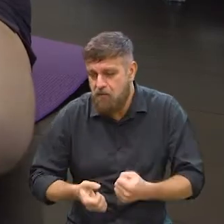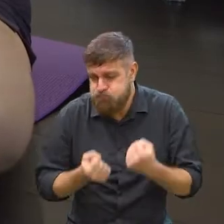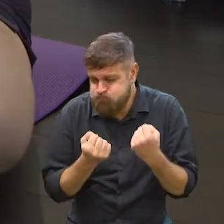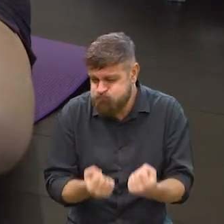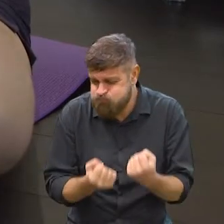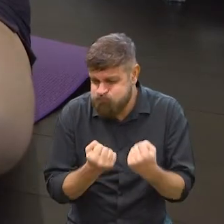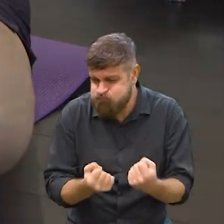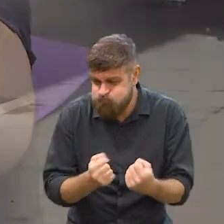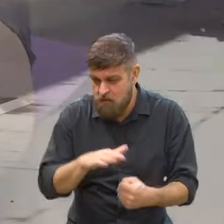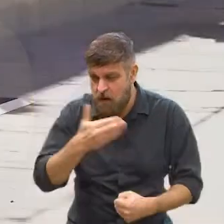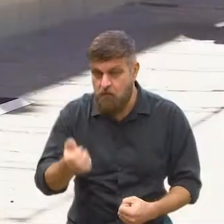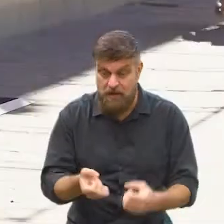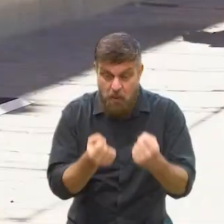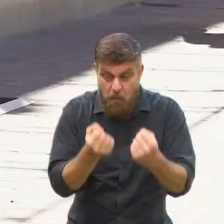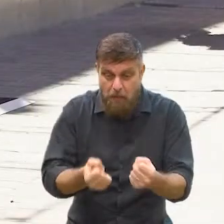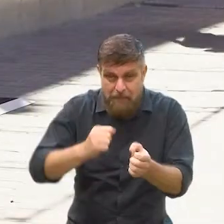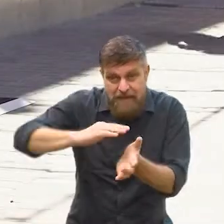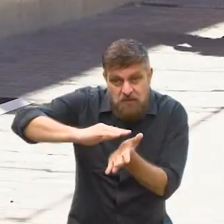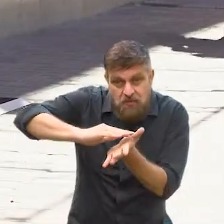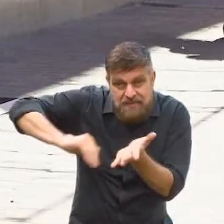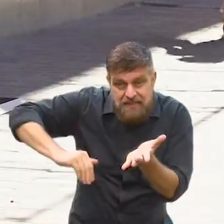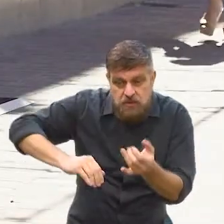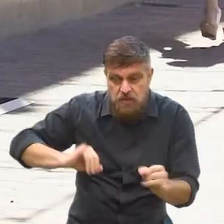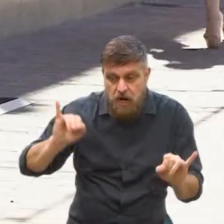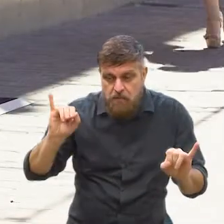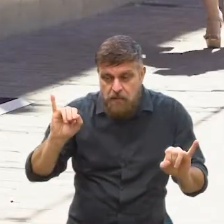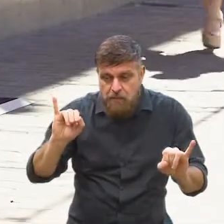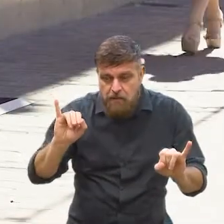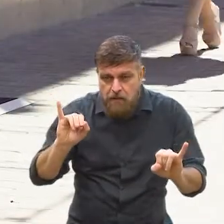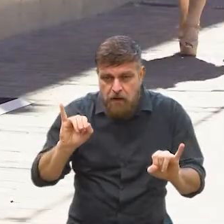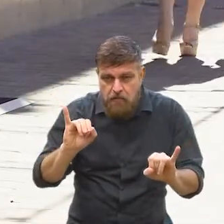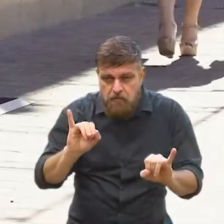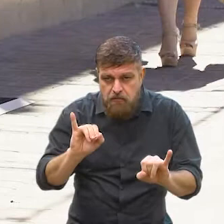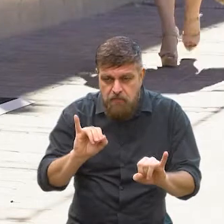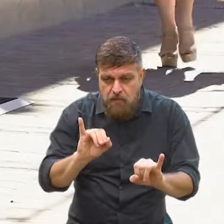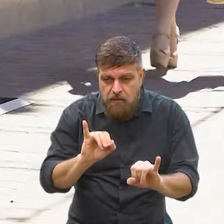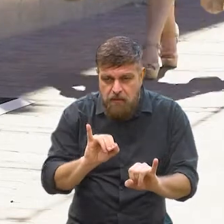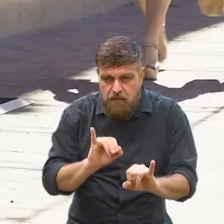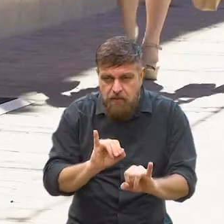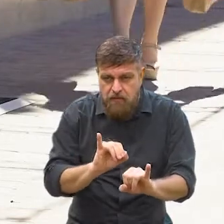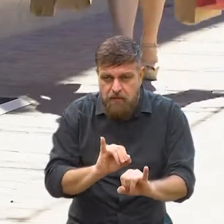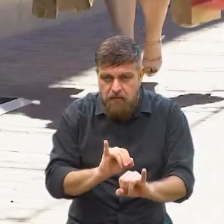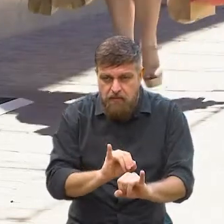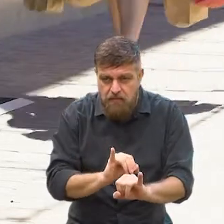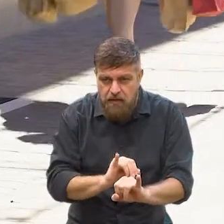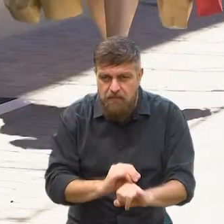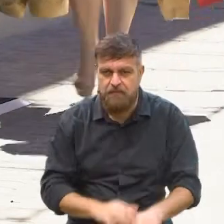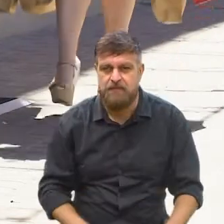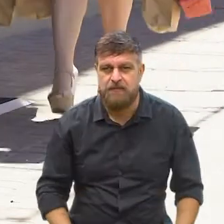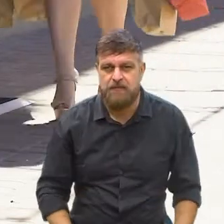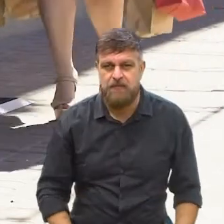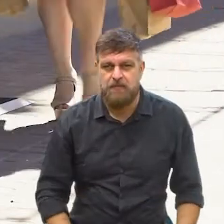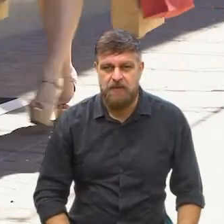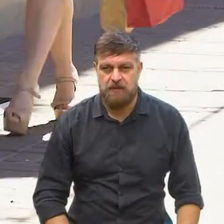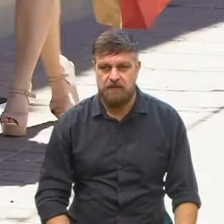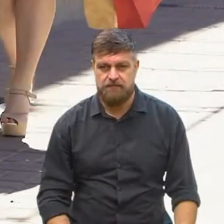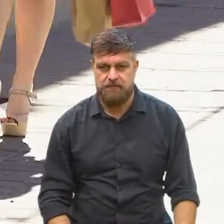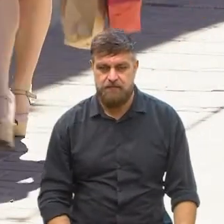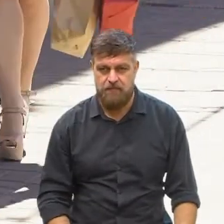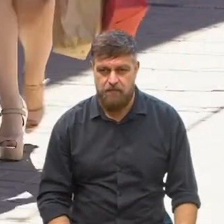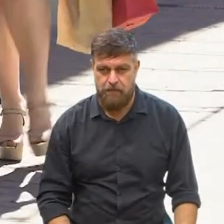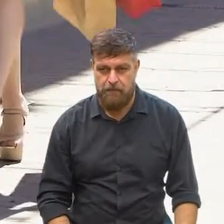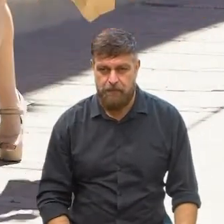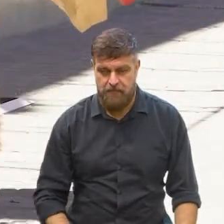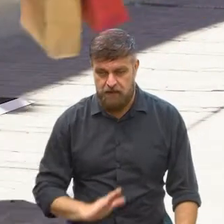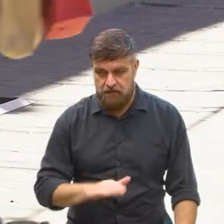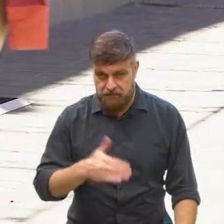obesidade, quando você retira a obesidade, faz a cirurgia para não ser mais obeso. Quando você tira a obesidade,